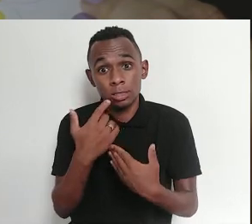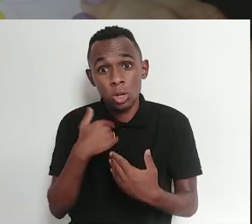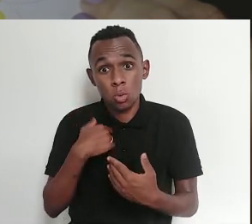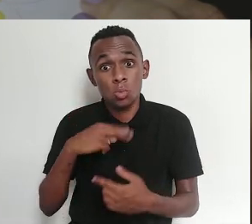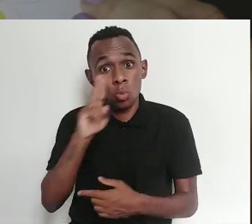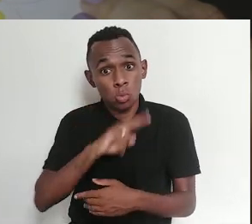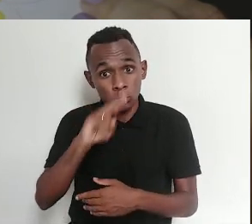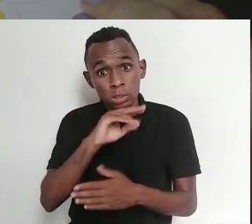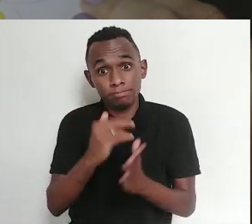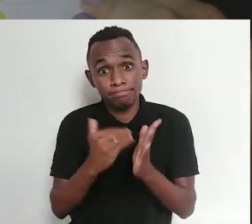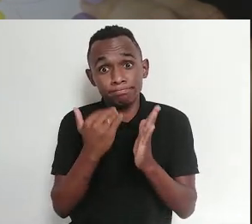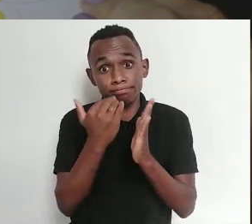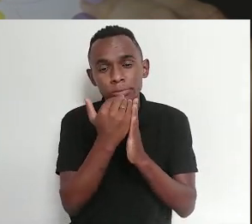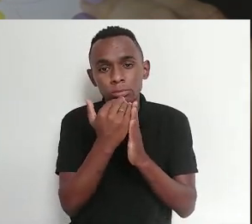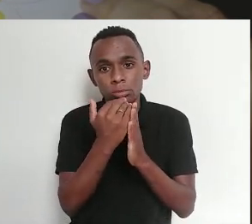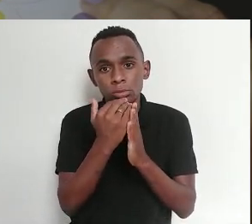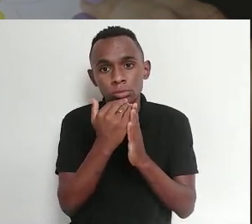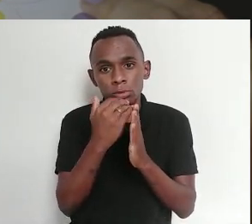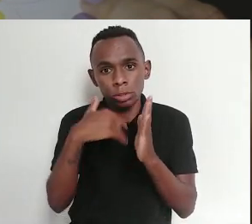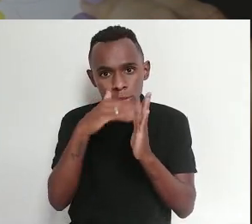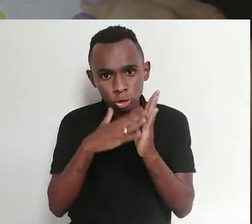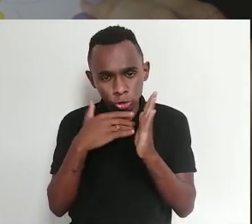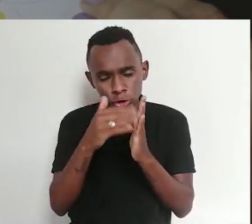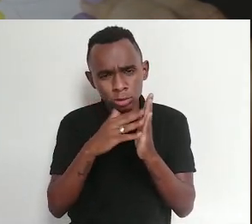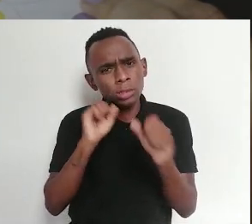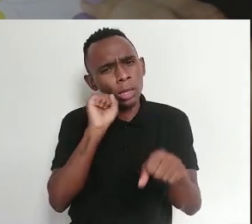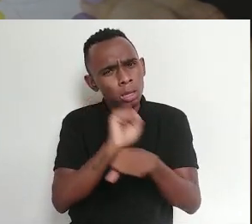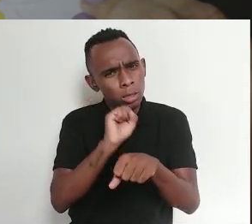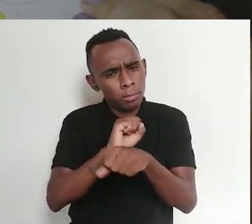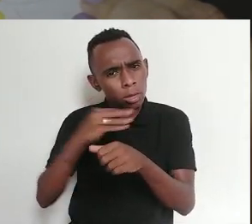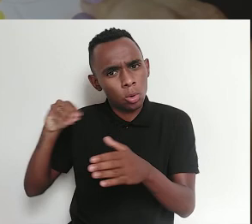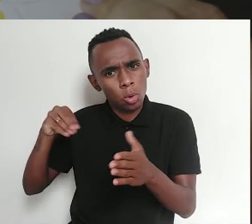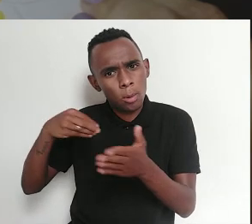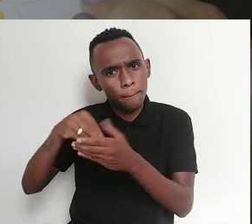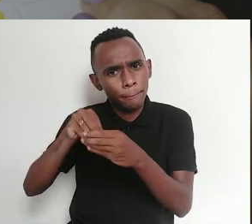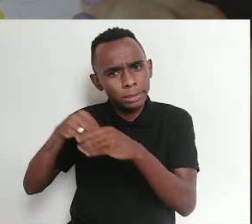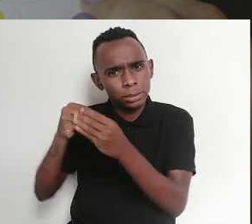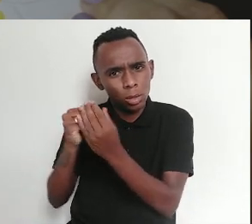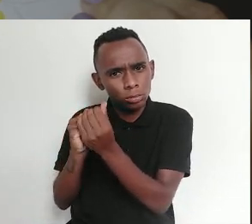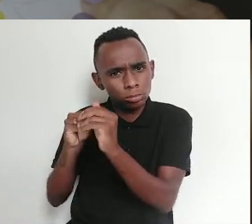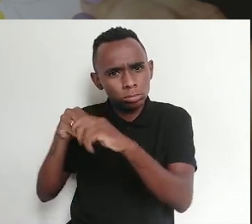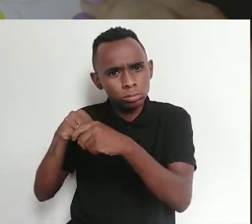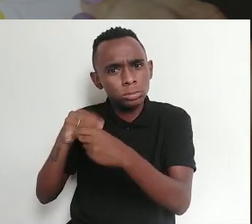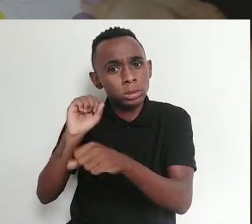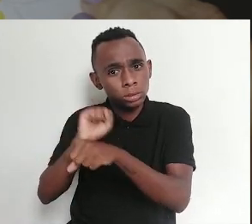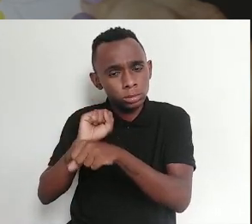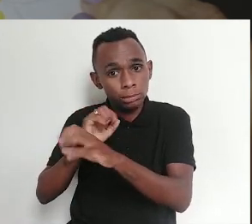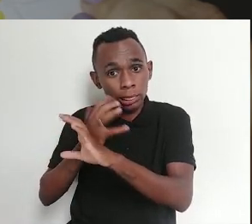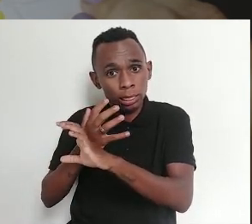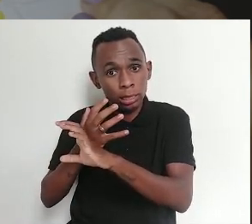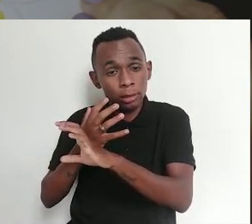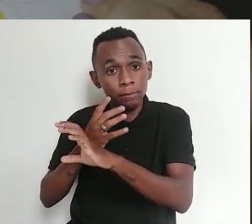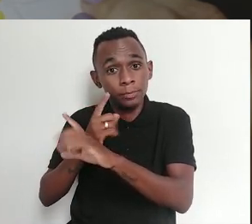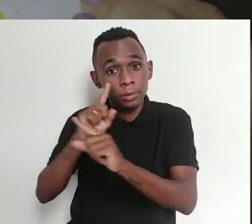tinta, é só esperar o pincel secar um pouquinho, ou eu seco ele com papel E aí,